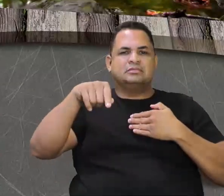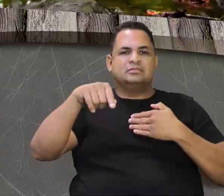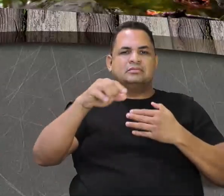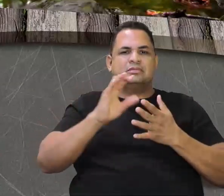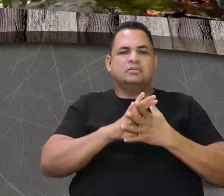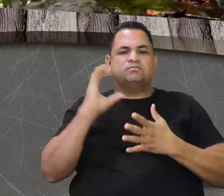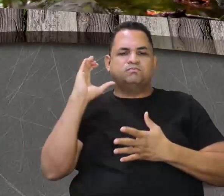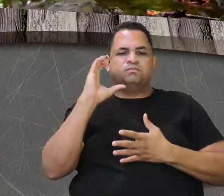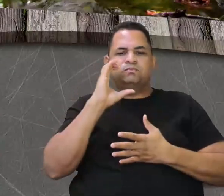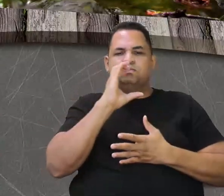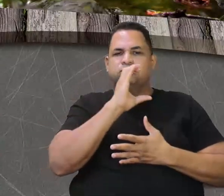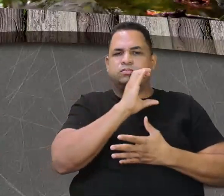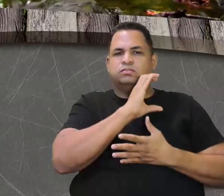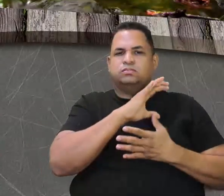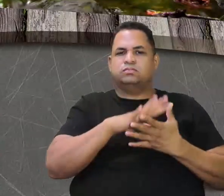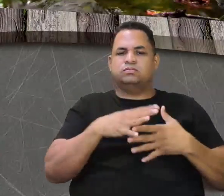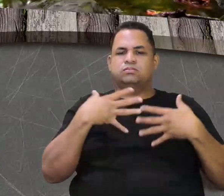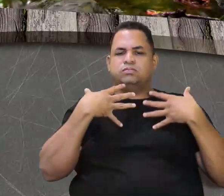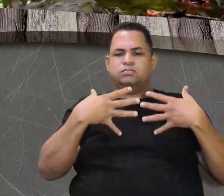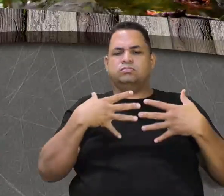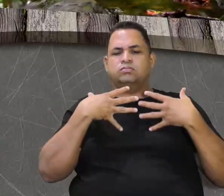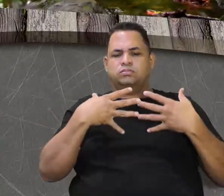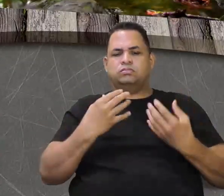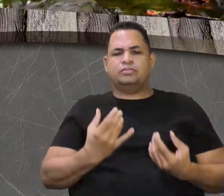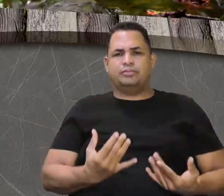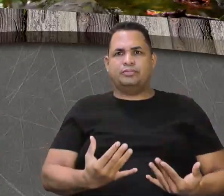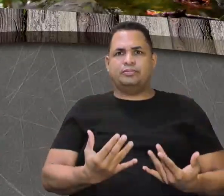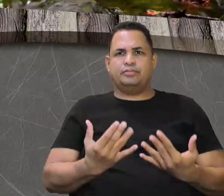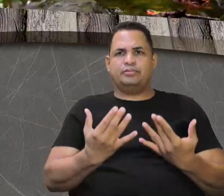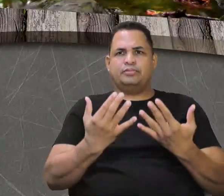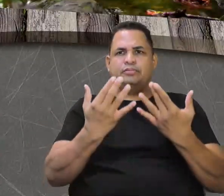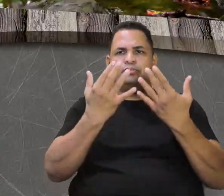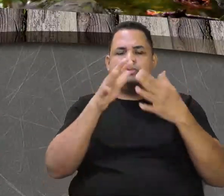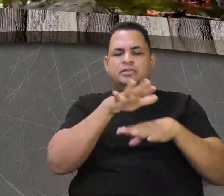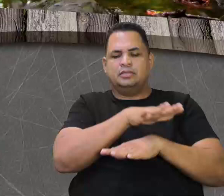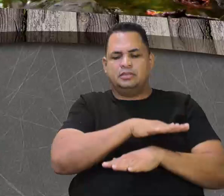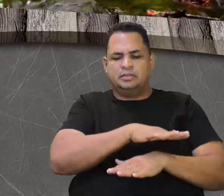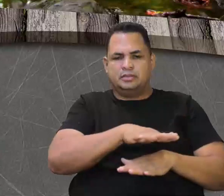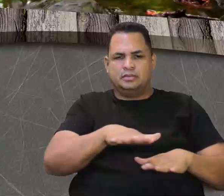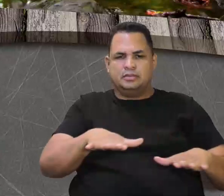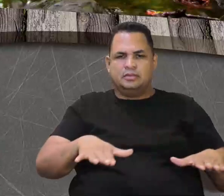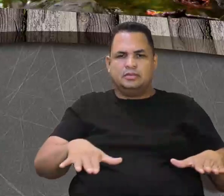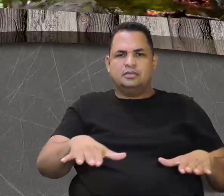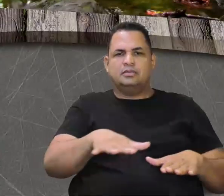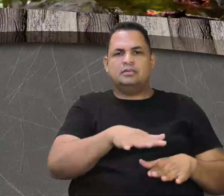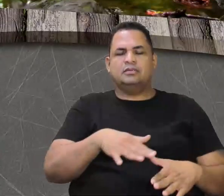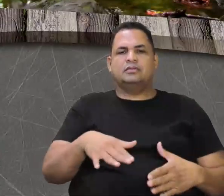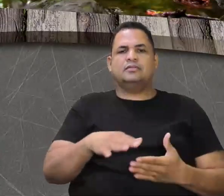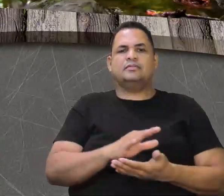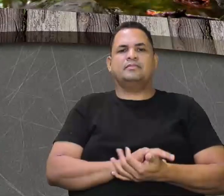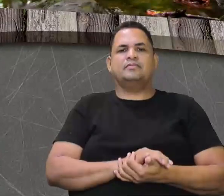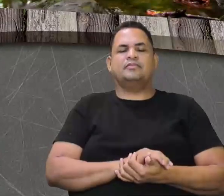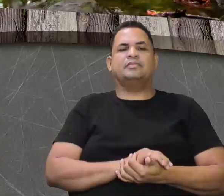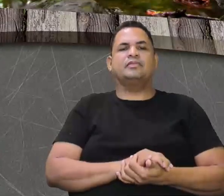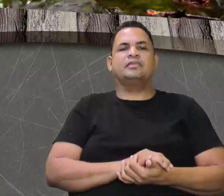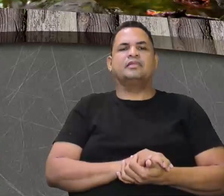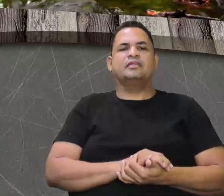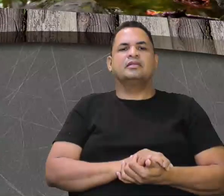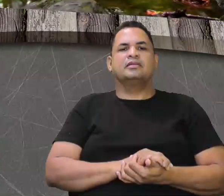aquele calor, aquele mormaço asfalto, chega a gente vê aqui um negócio vapor levantando assim, né?